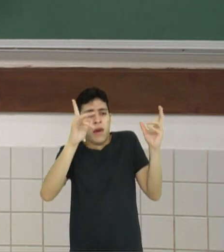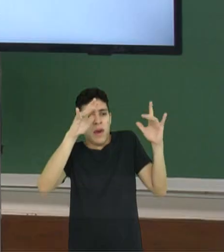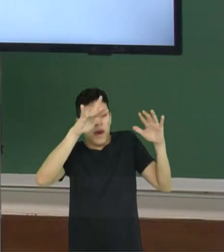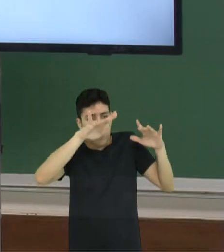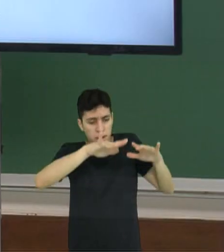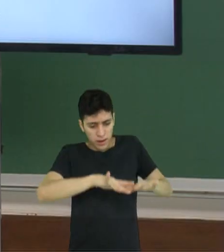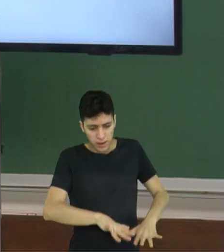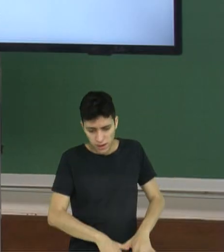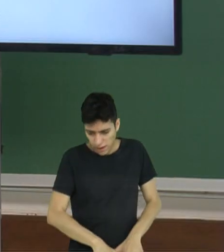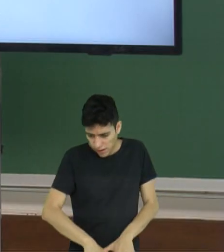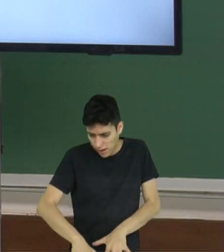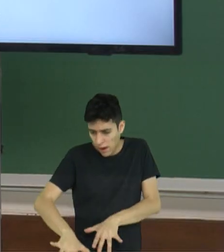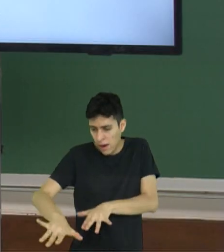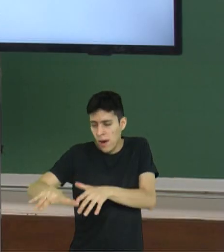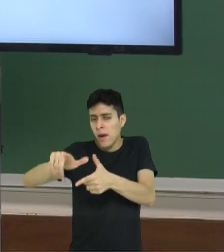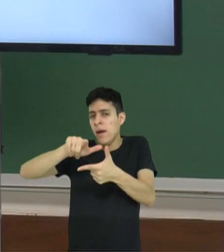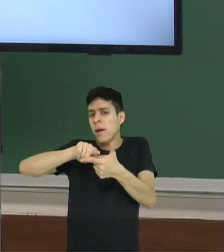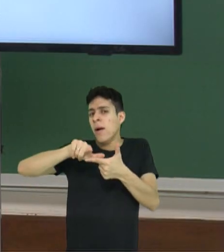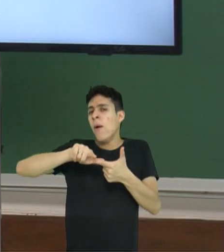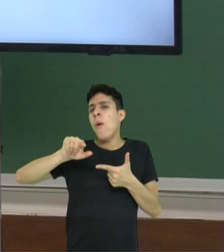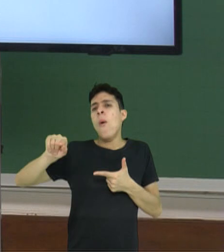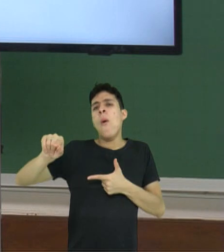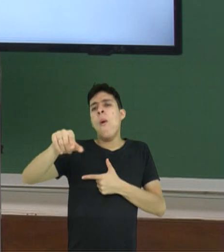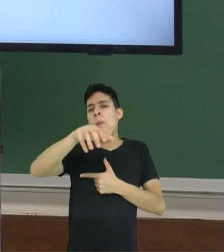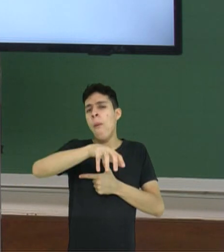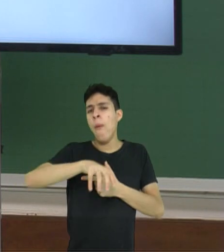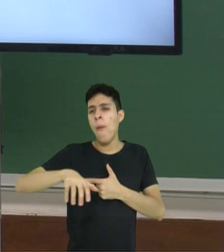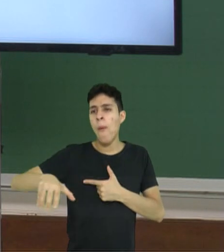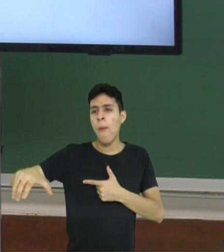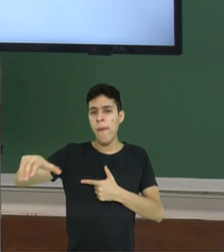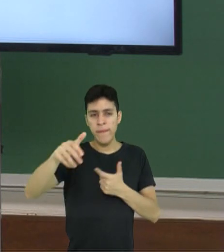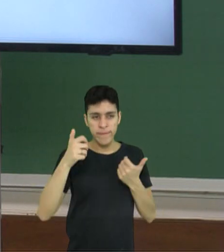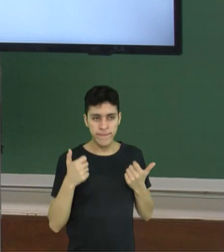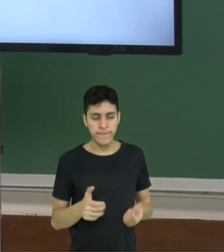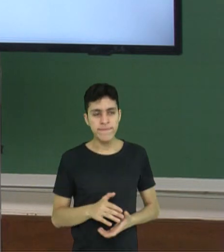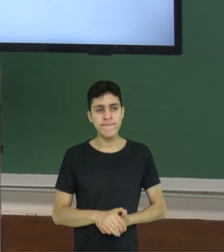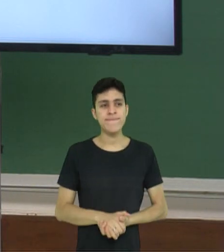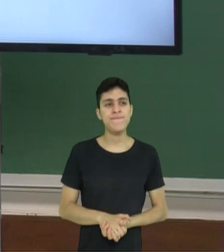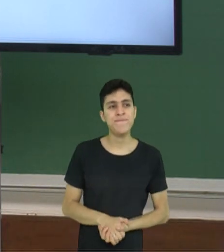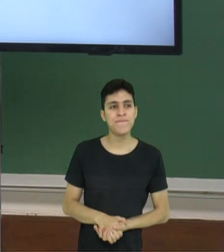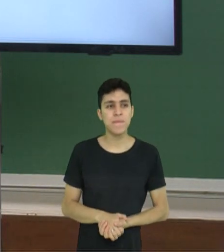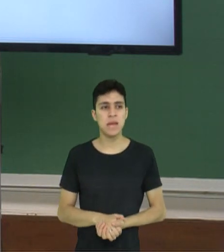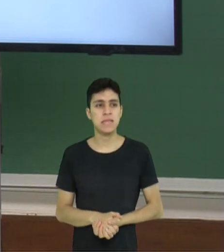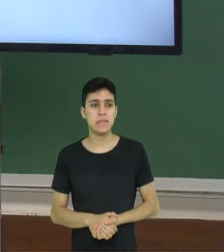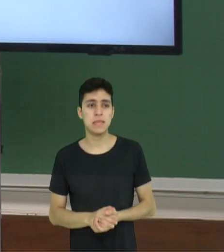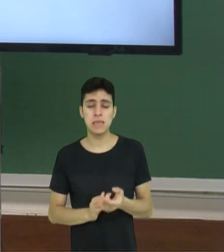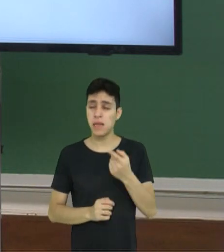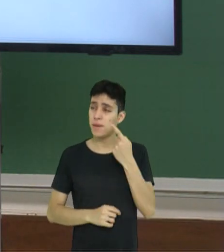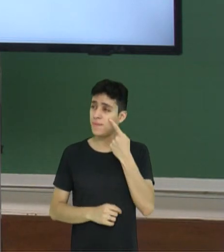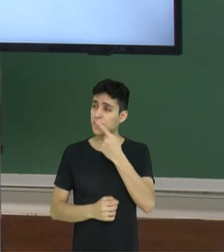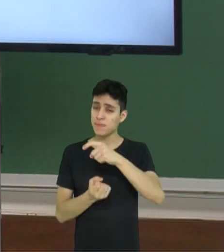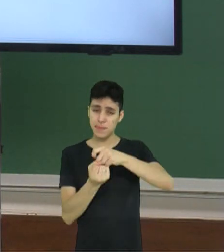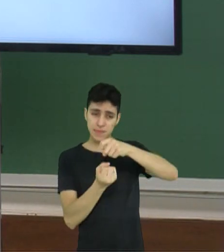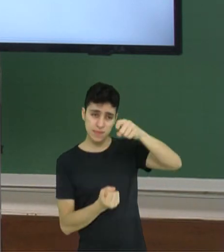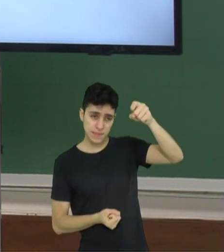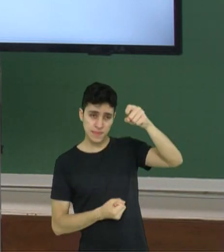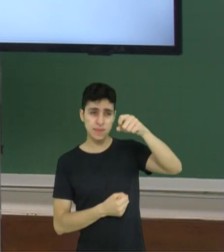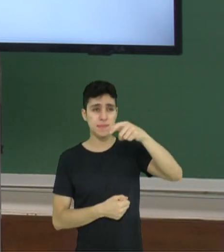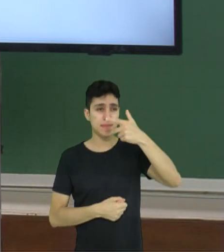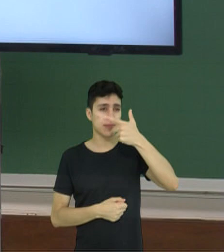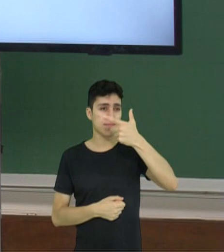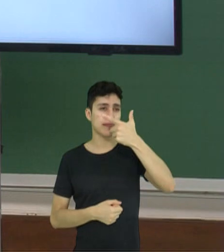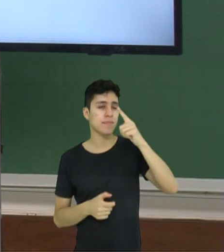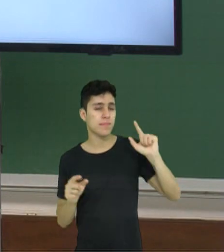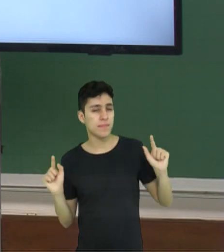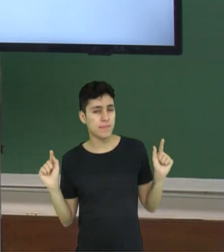causar problemas, falei, para várias regiões, né, para o mundo todo. Aqui outro mapa interessante, aqui está retirada a camada de